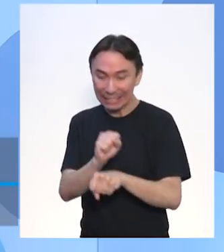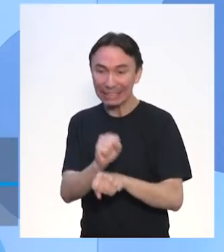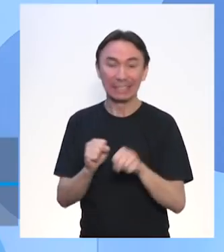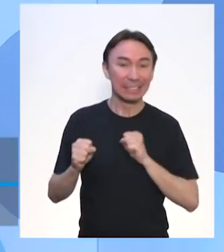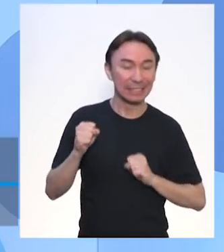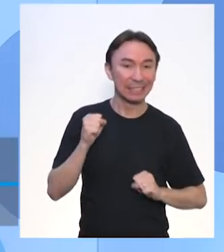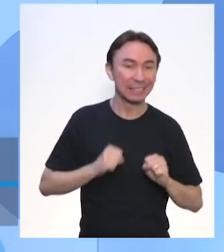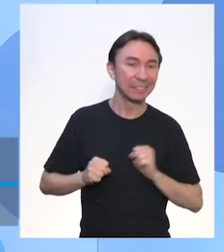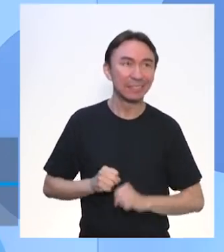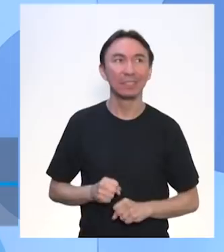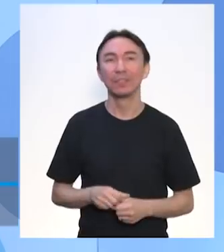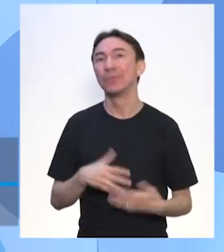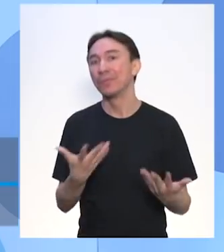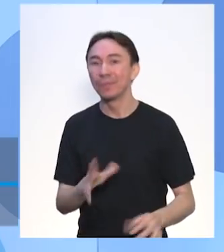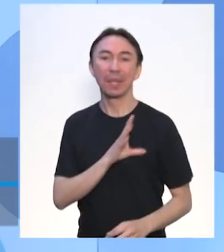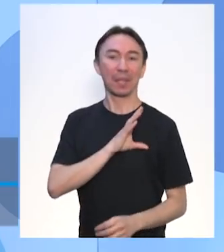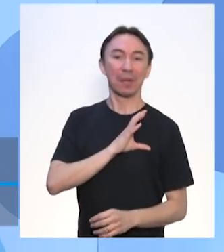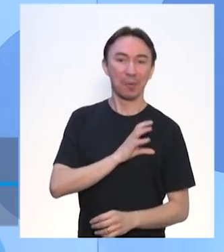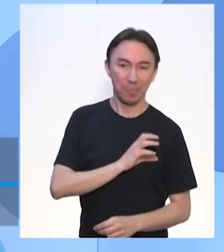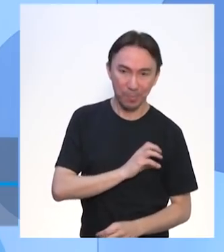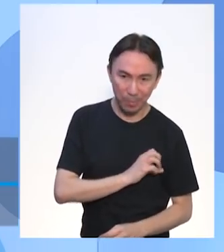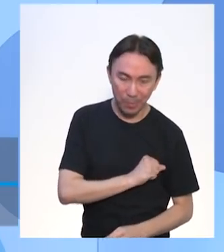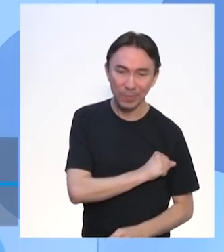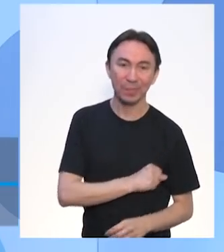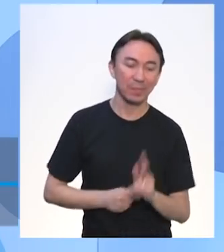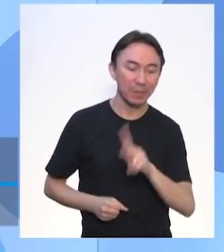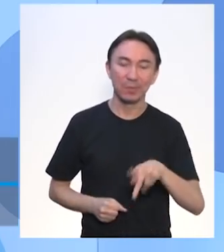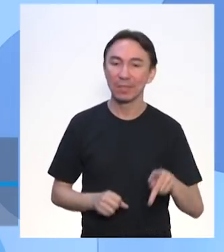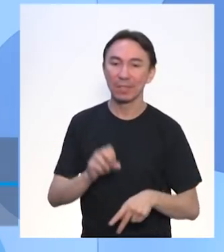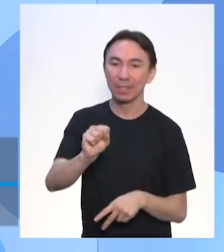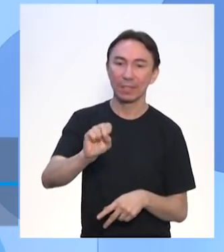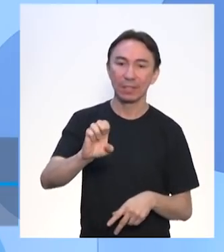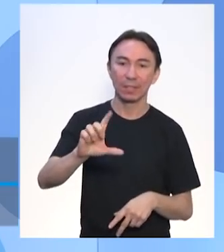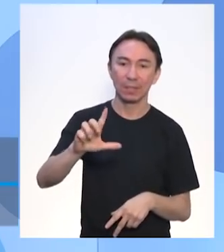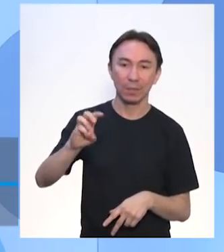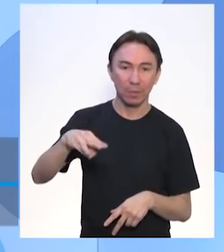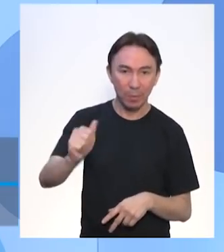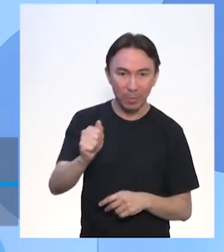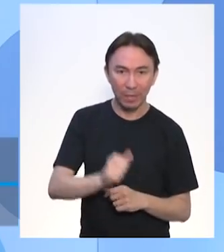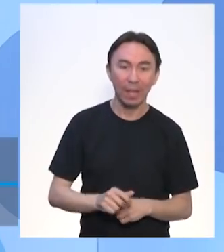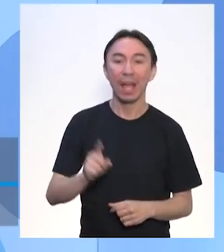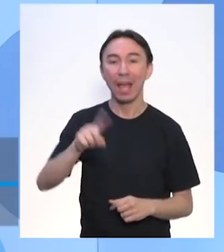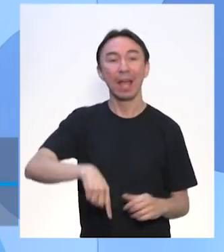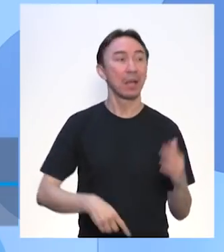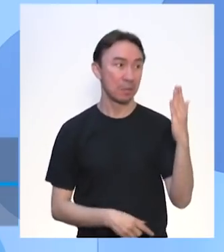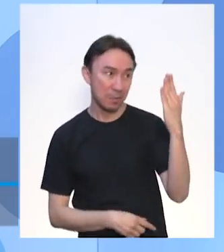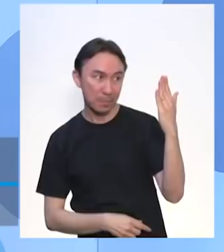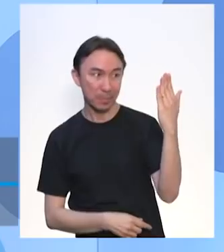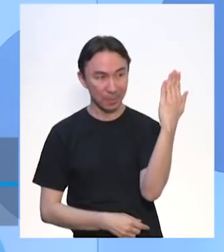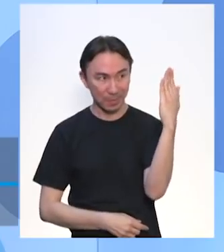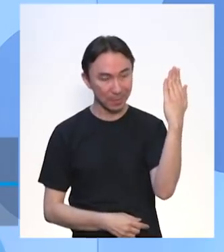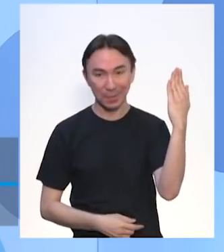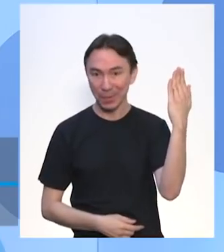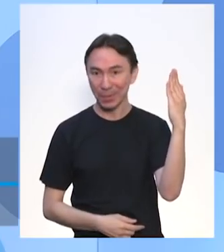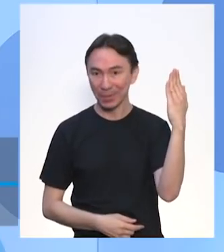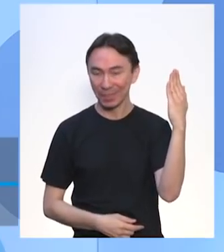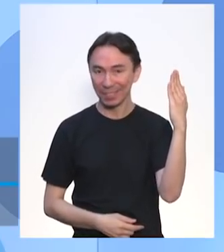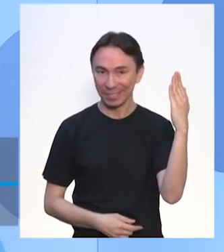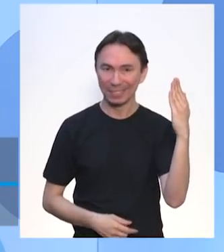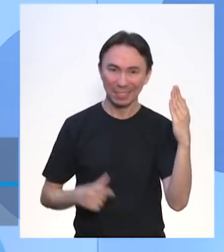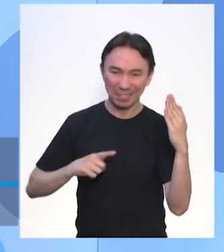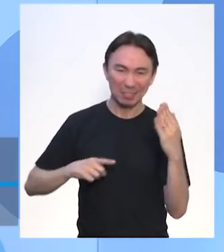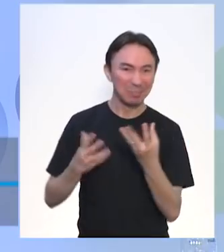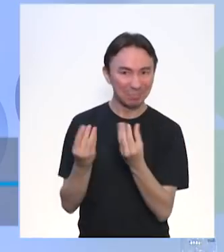amor. Tem também a Pro Selma falando que é um espelho para ver o nosso reflexo. Tem bastante